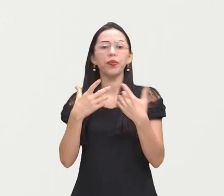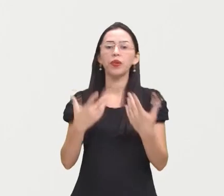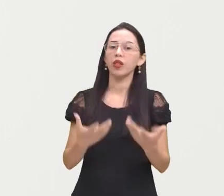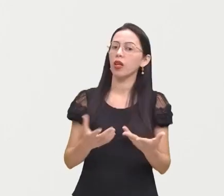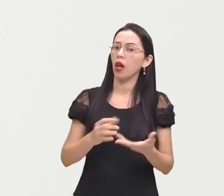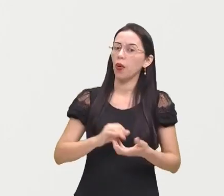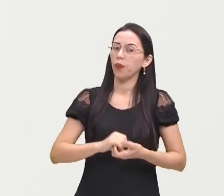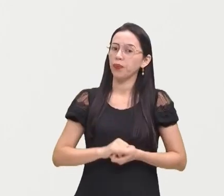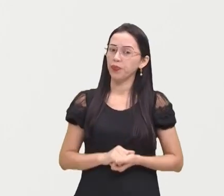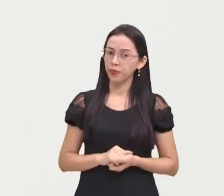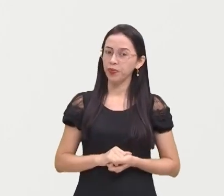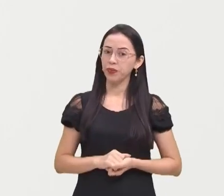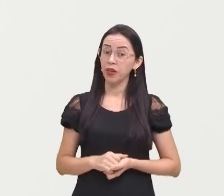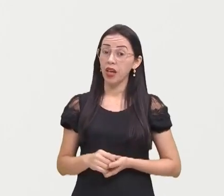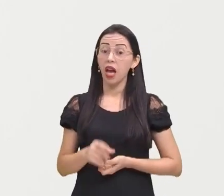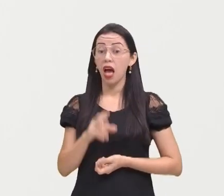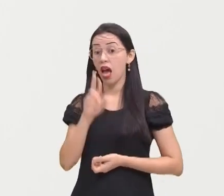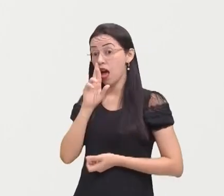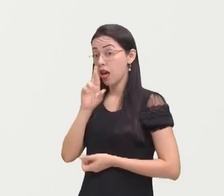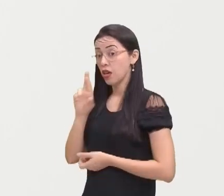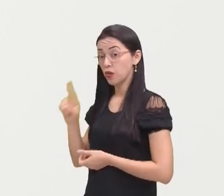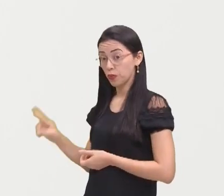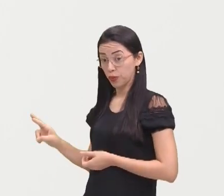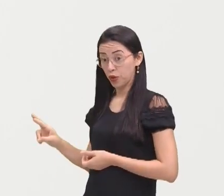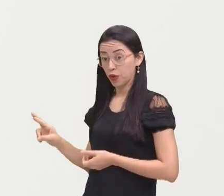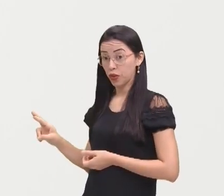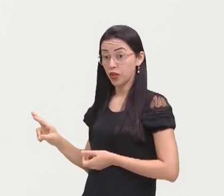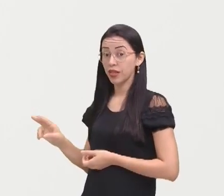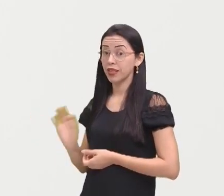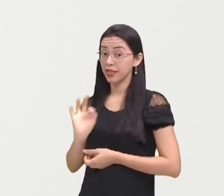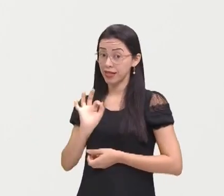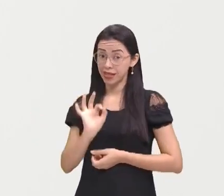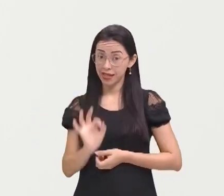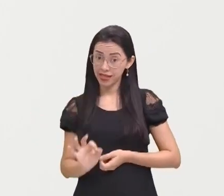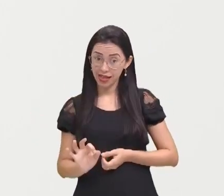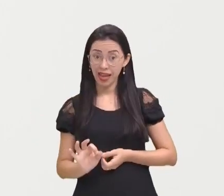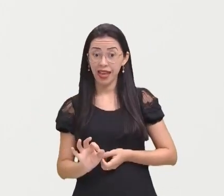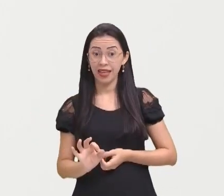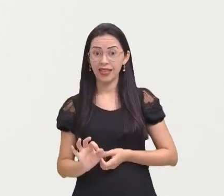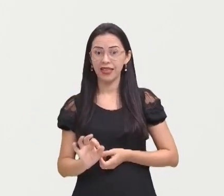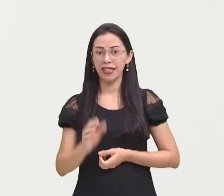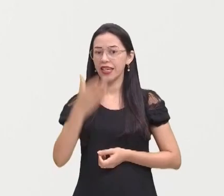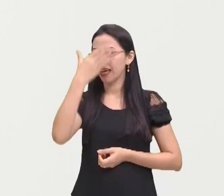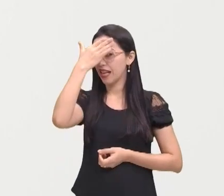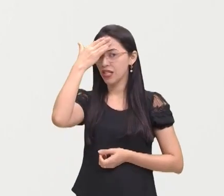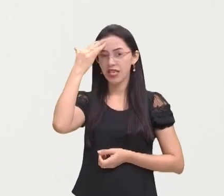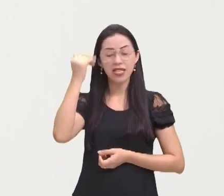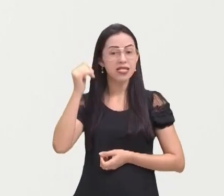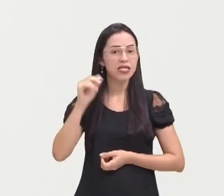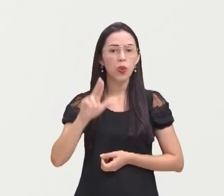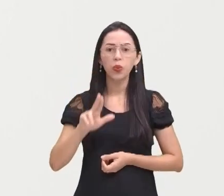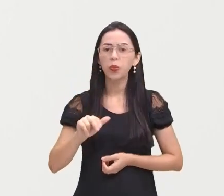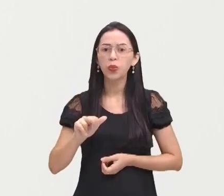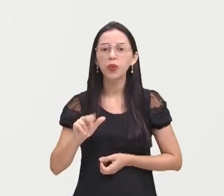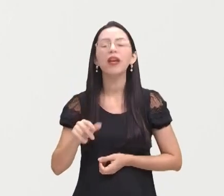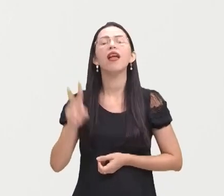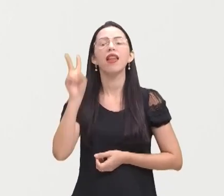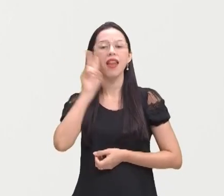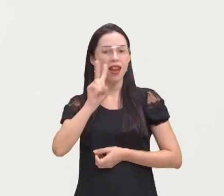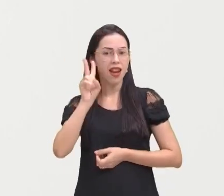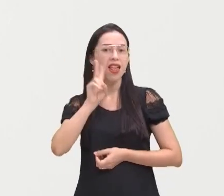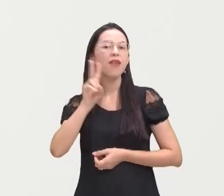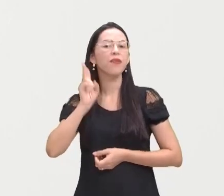parte impressionante, inesquecível e a parte mais legal que o Davi,